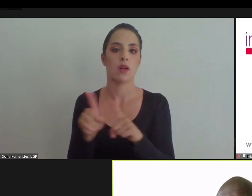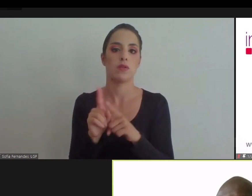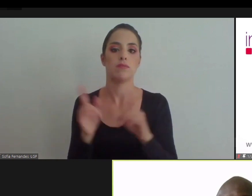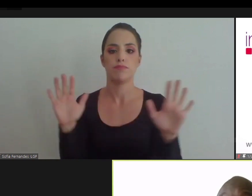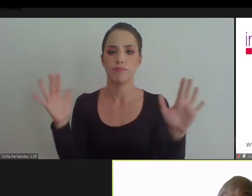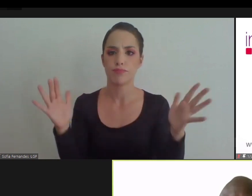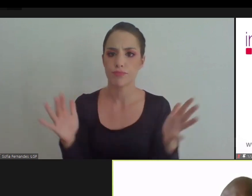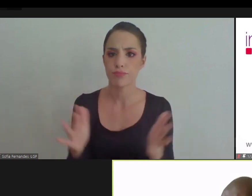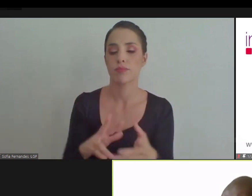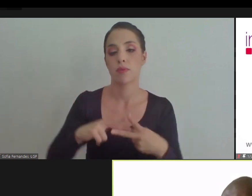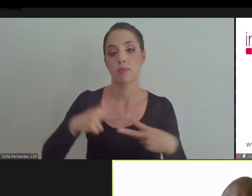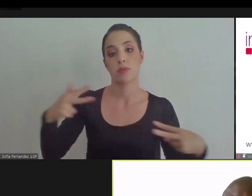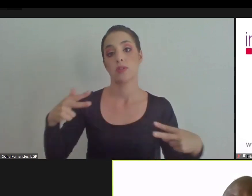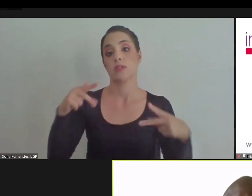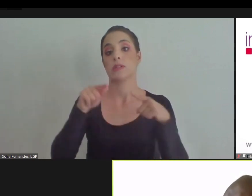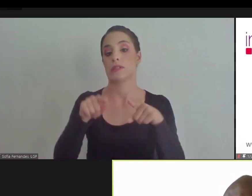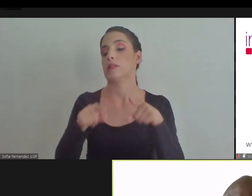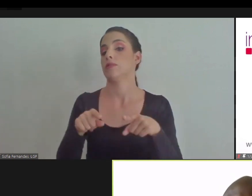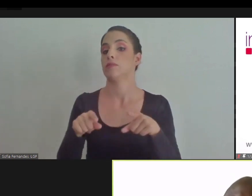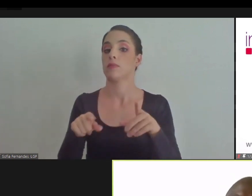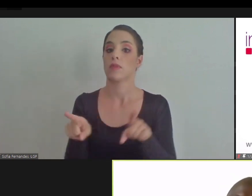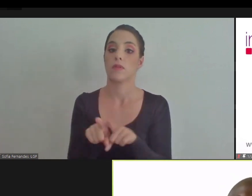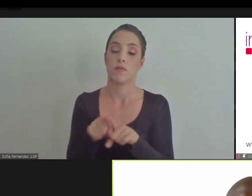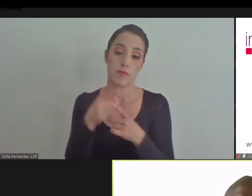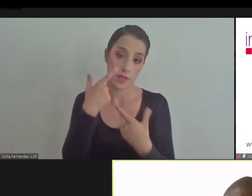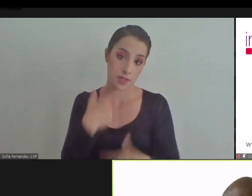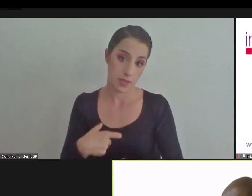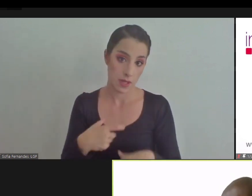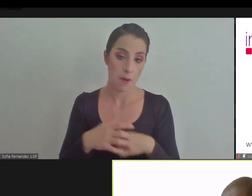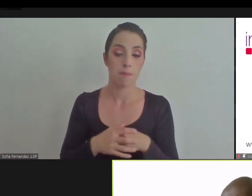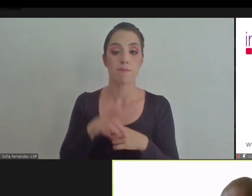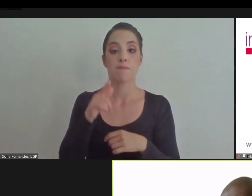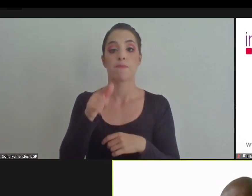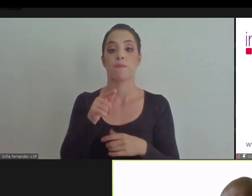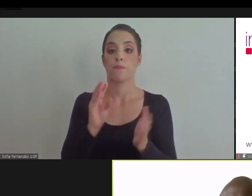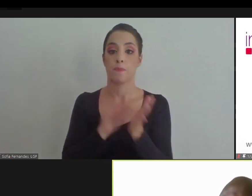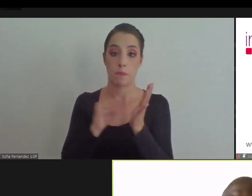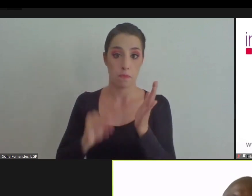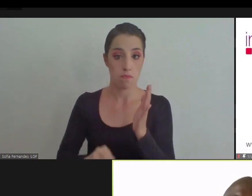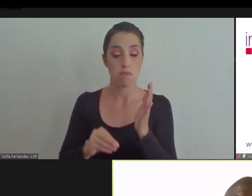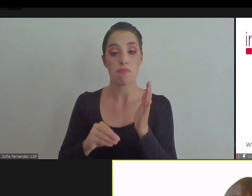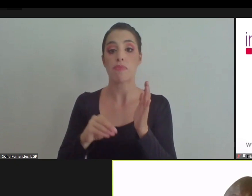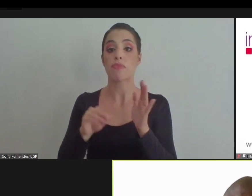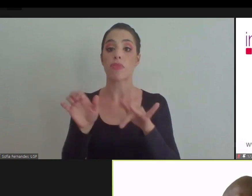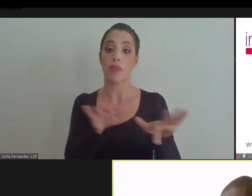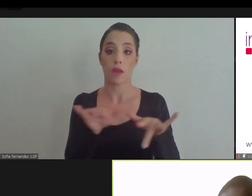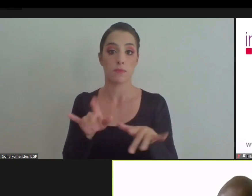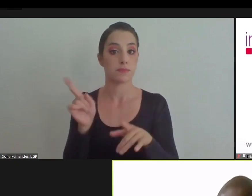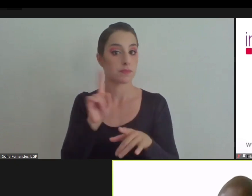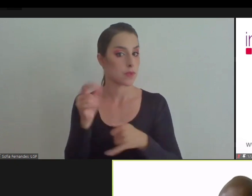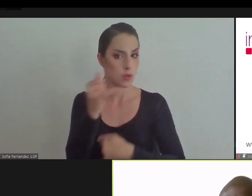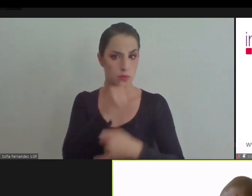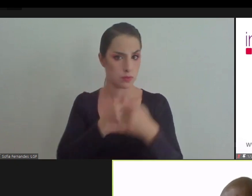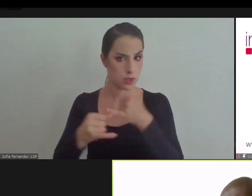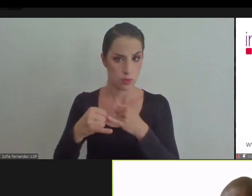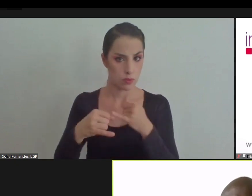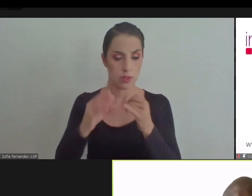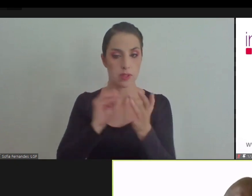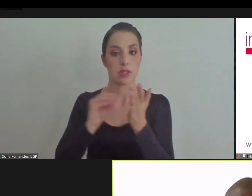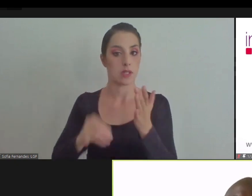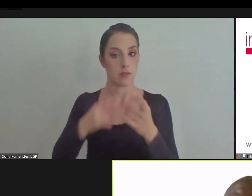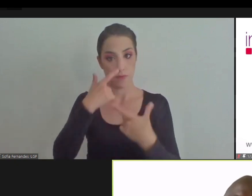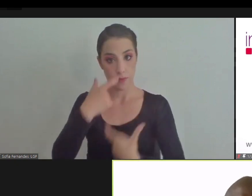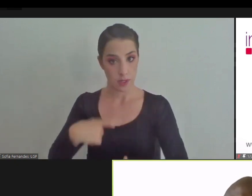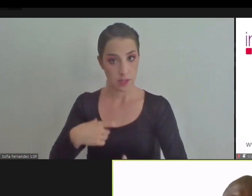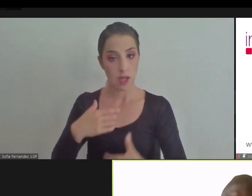dos munícipes nas secretarias físicas. Esta secretaria virtual não substituiu a secretaria física,